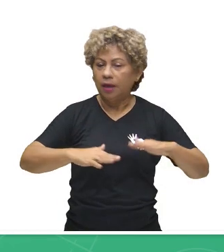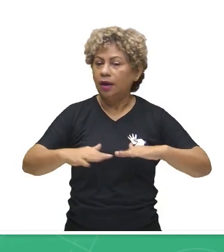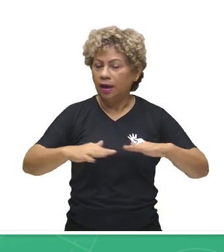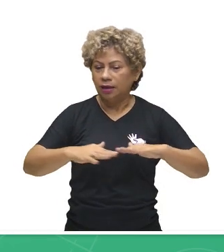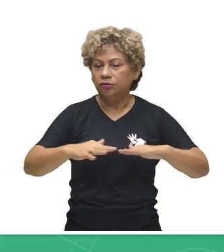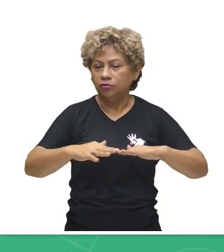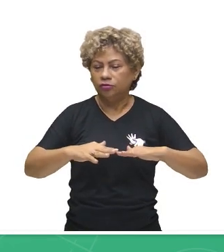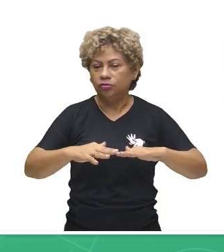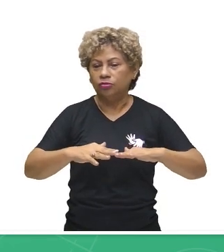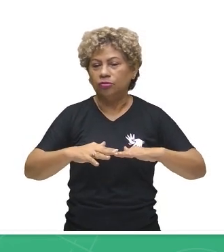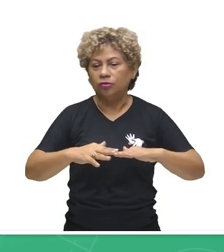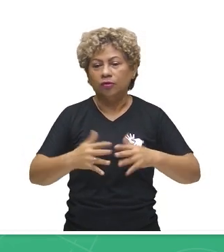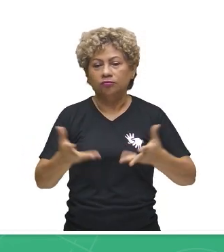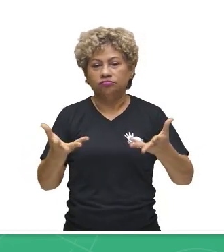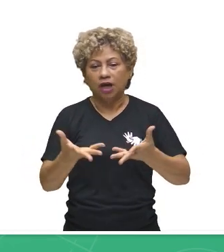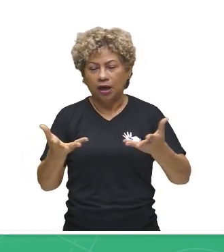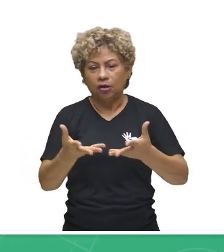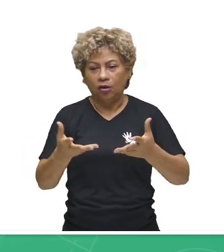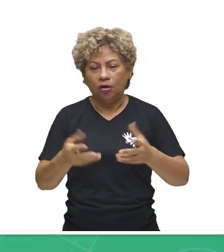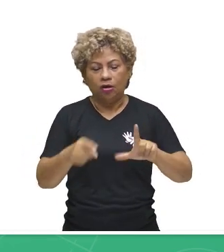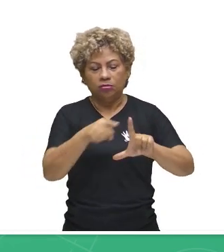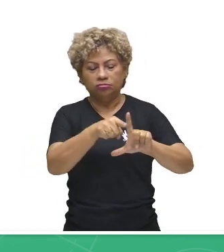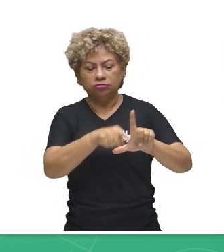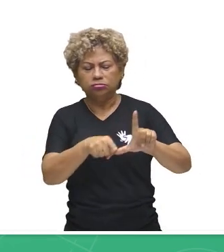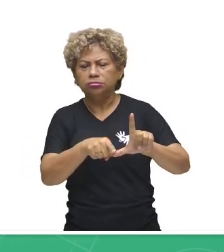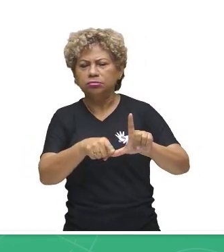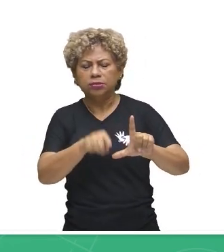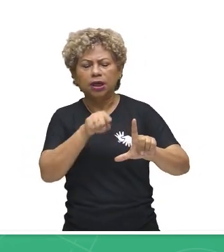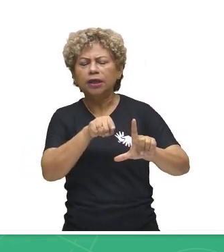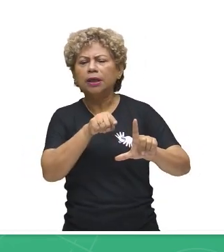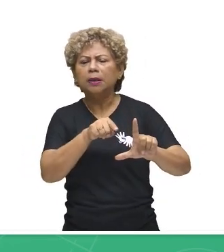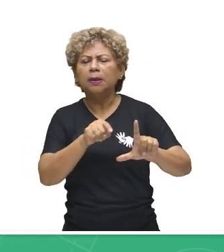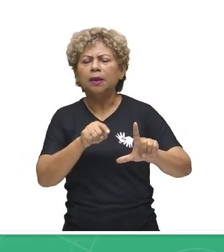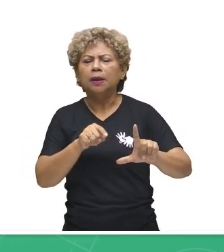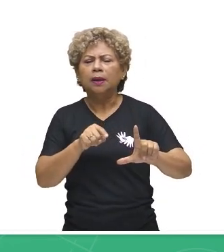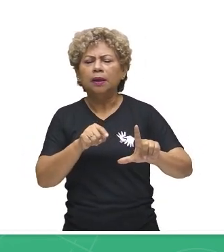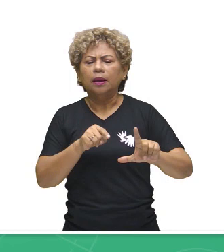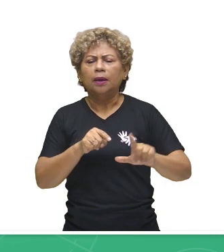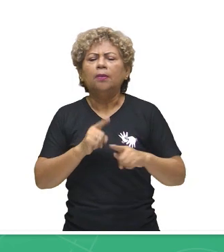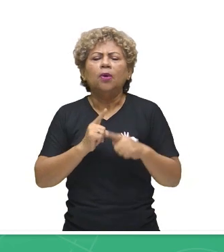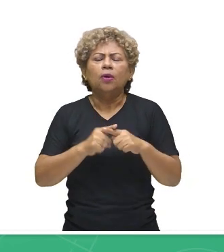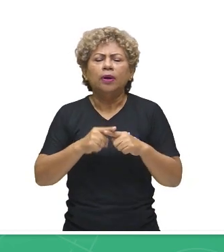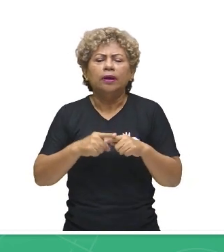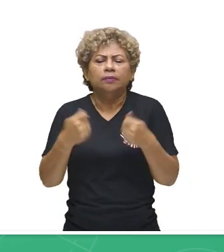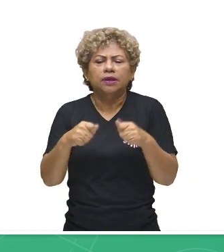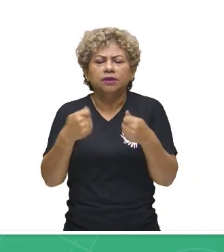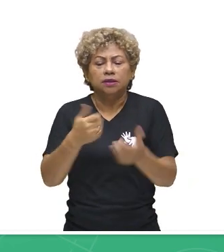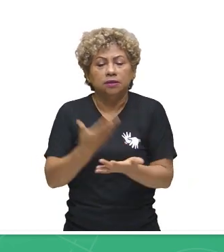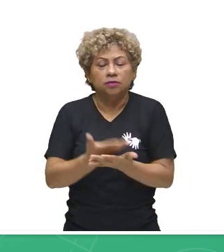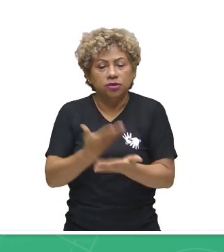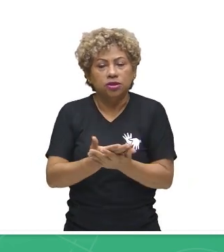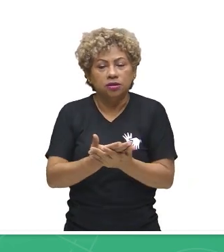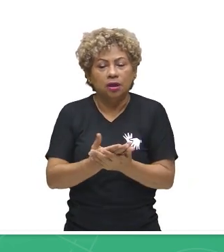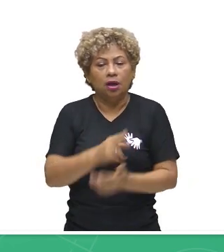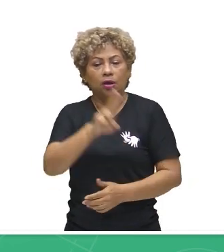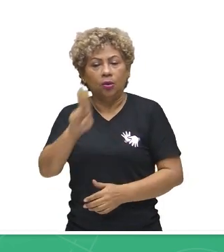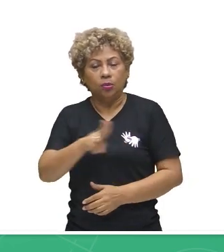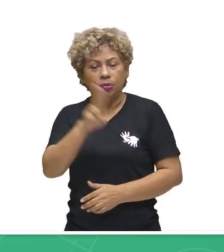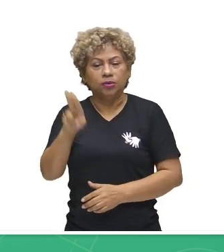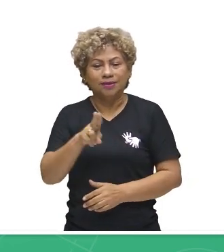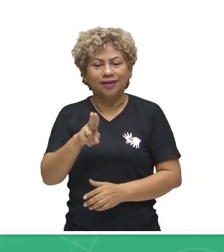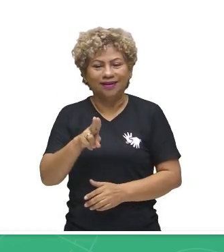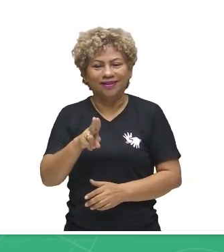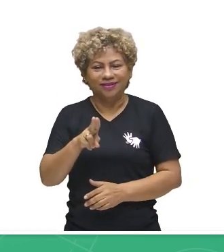que estudar esse movimento? Por que estudar através do gráfico? Vejam que toda vez que eu